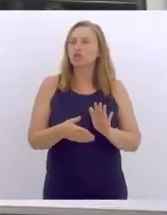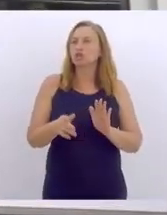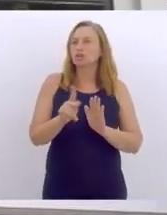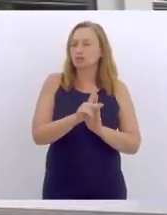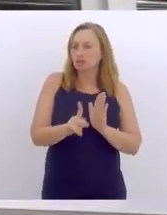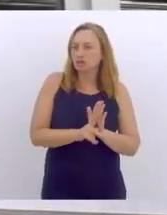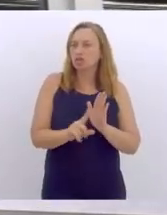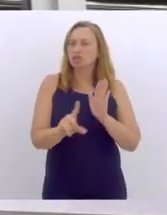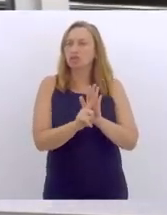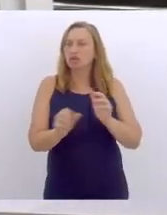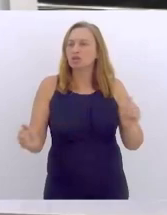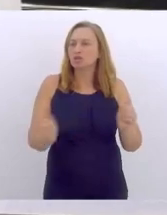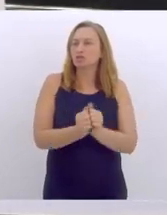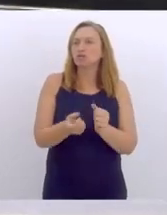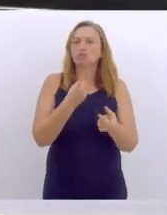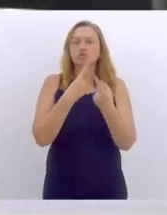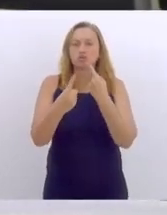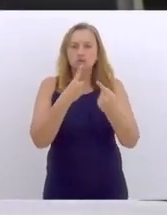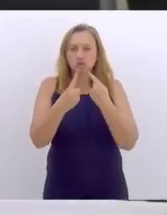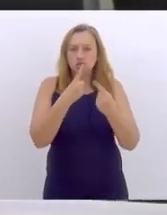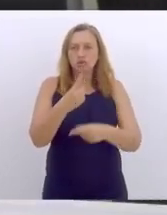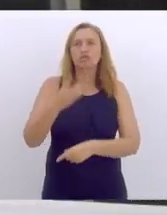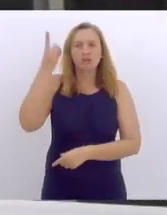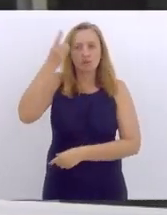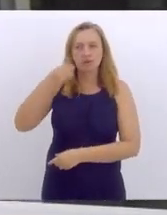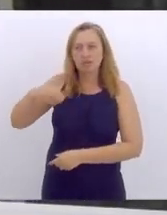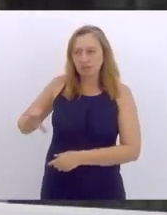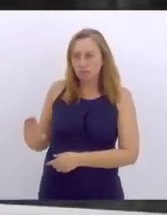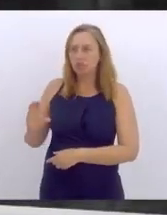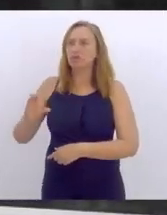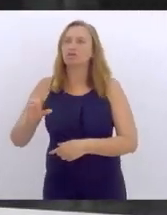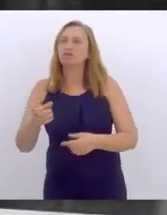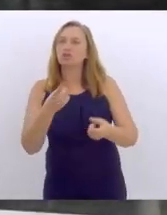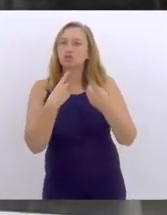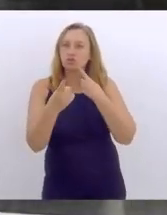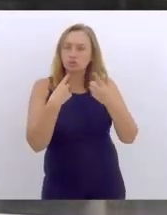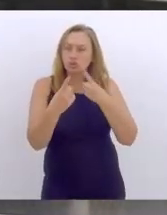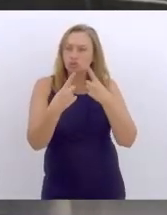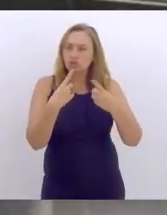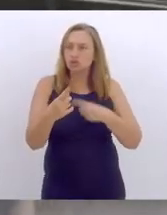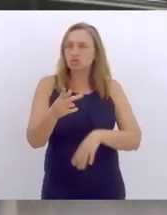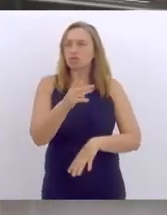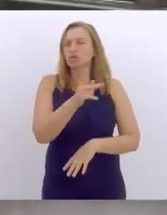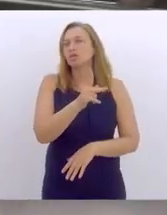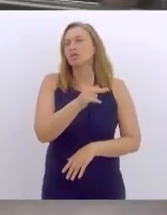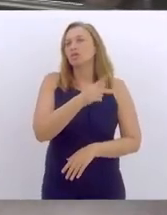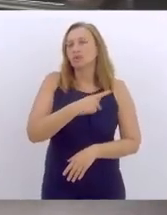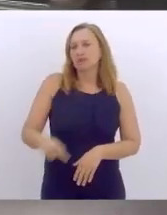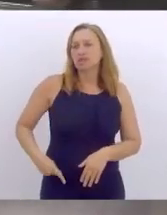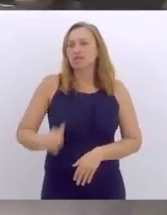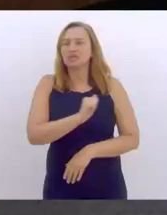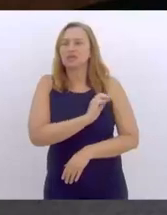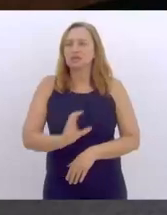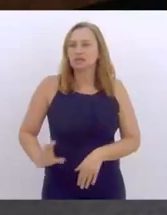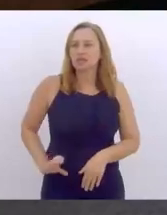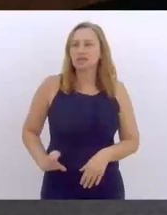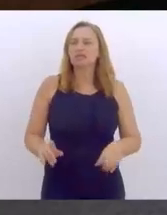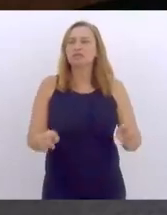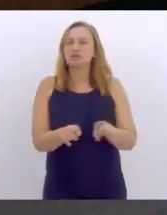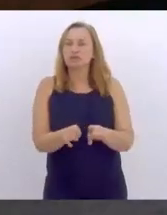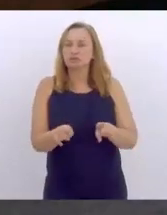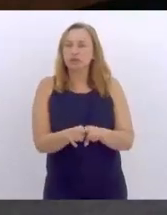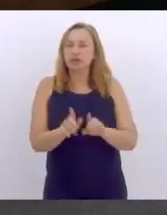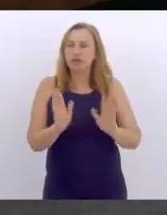lei, junto, discutindo com o deputado Carlos Mink, discutindo com o nosso presidente André Siciliano, e agora com a adesão